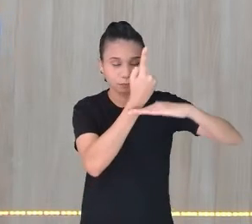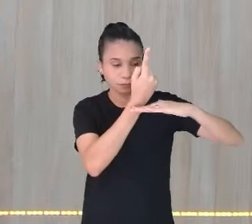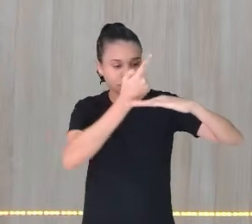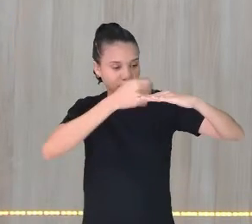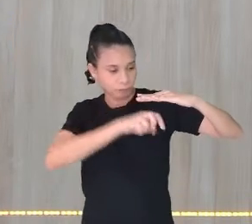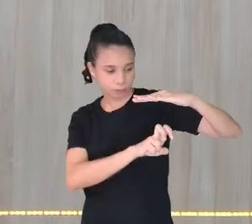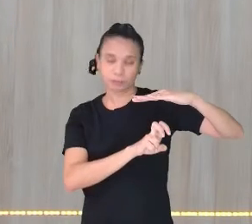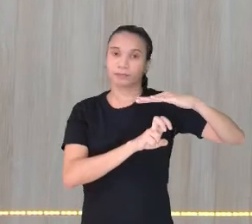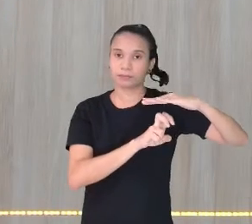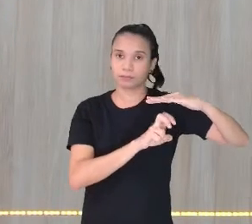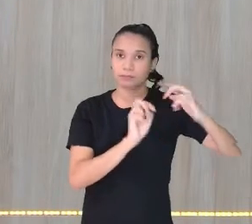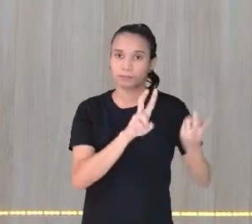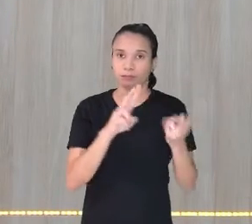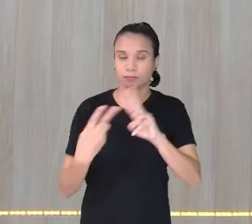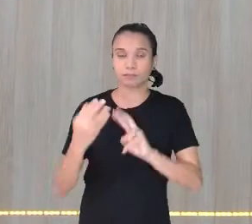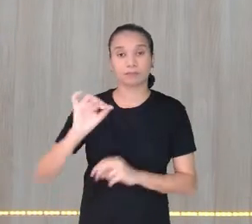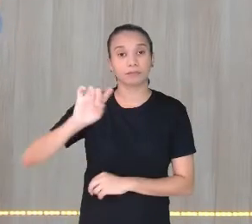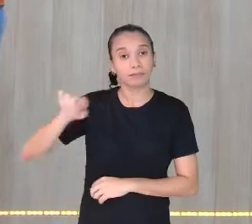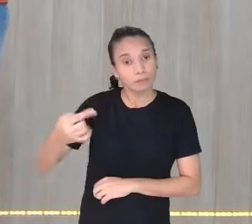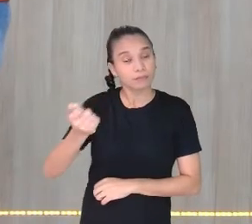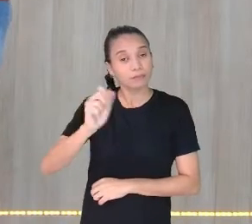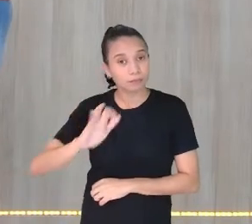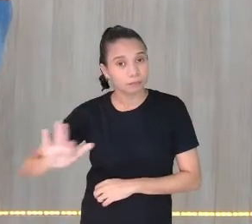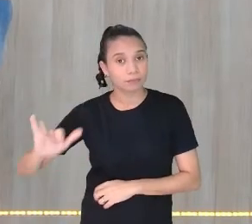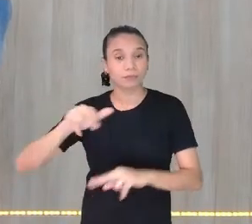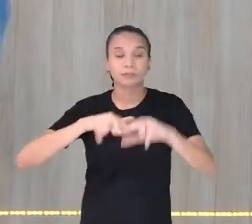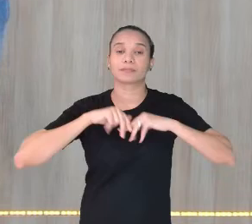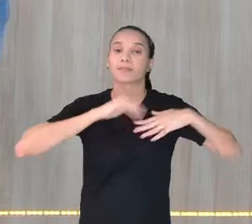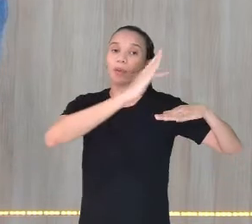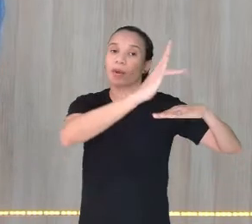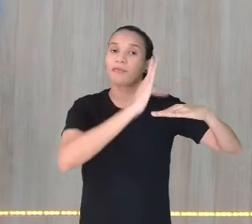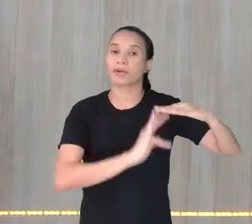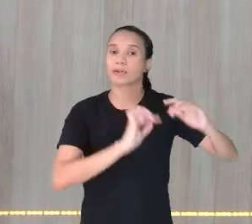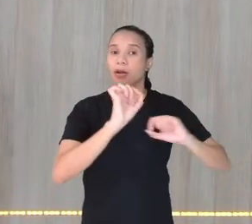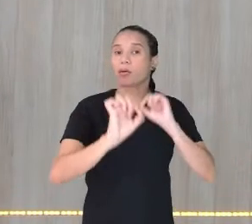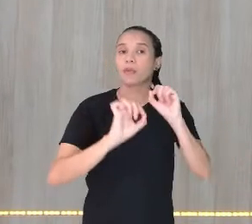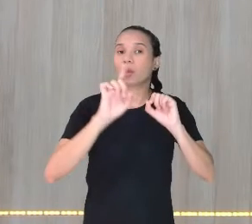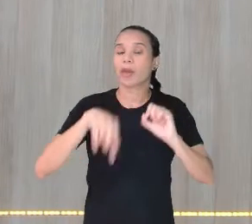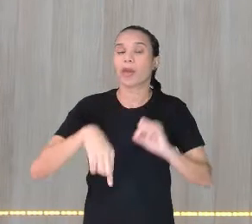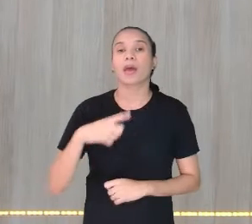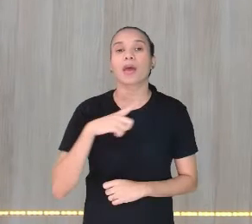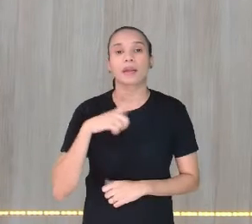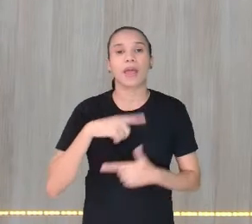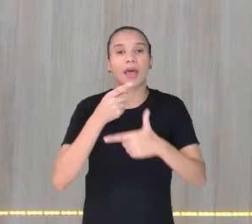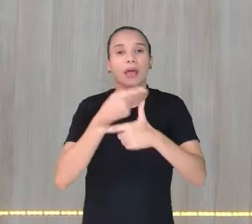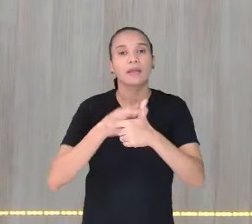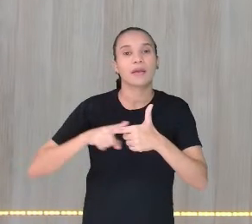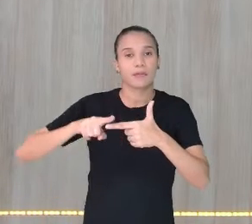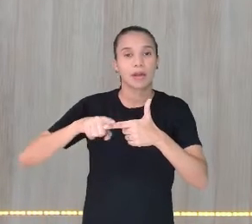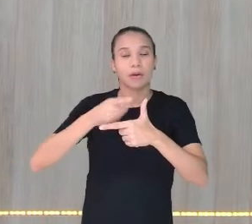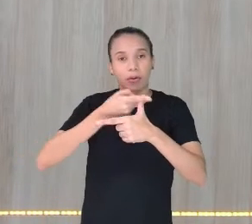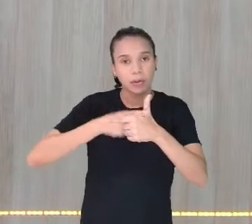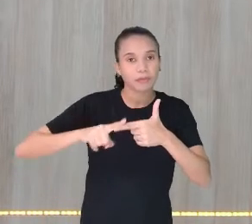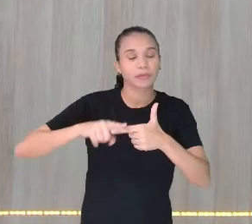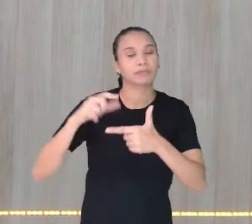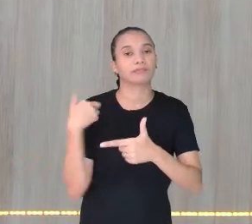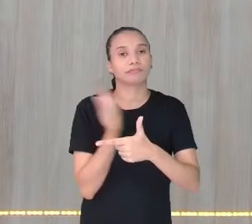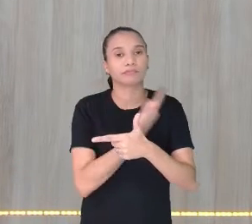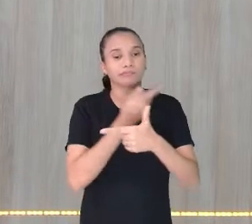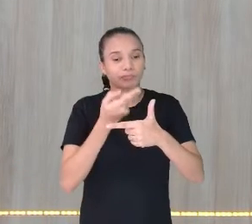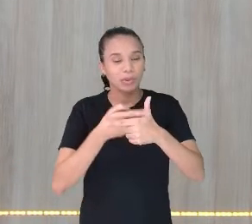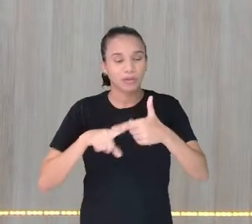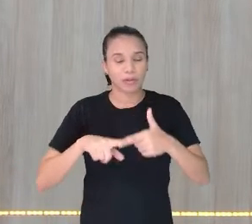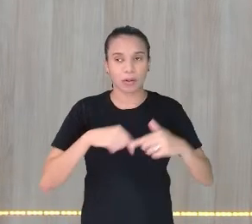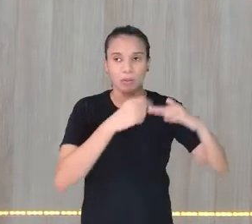Então, já falamos para você que fração nada mais é do que uma divisão. Então, a gente vai dividir